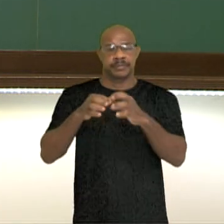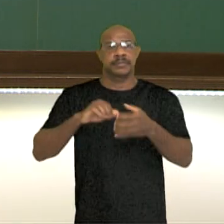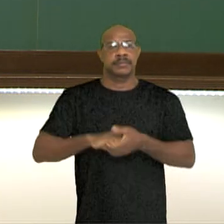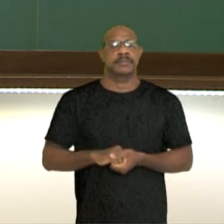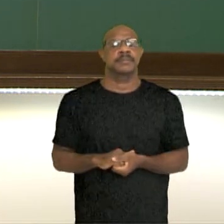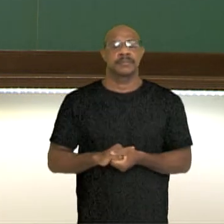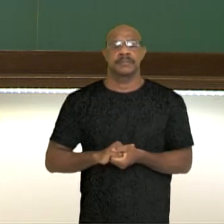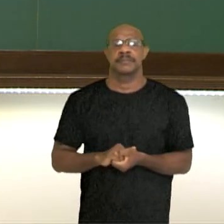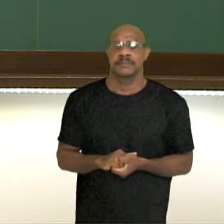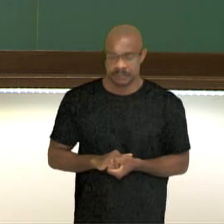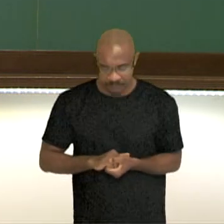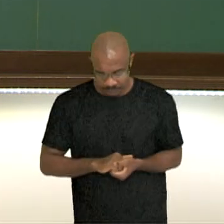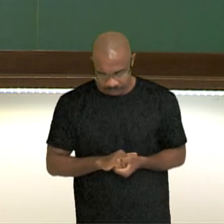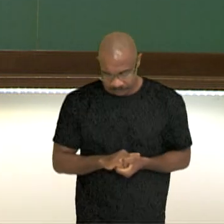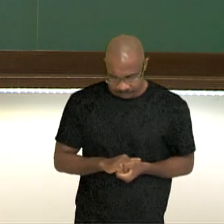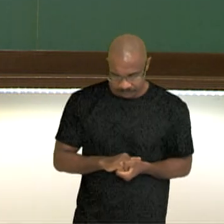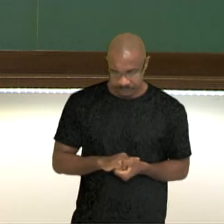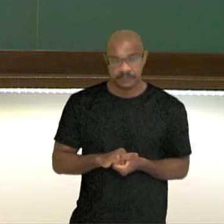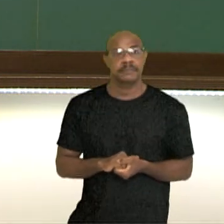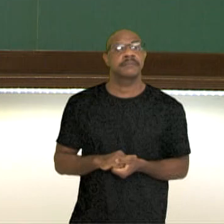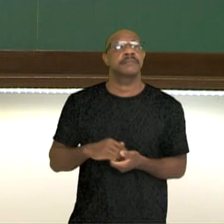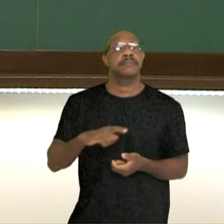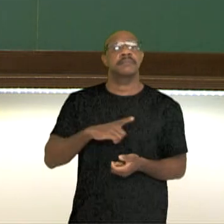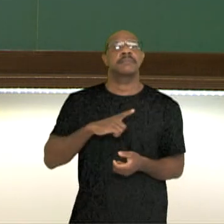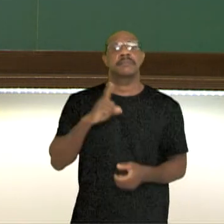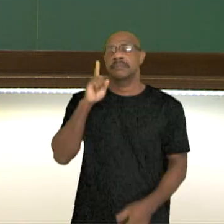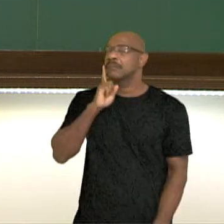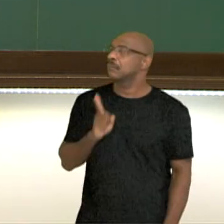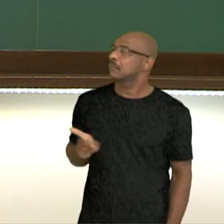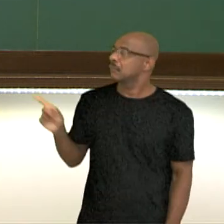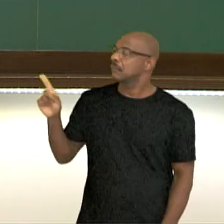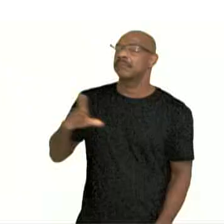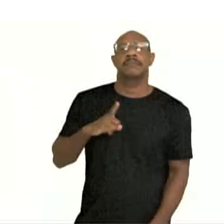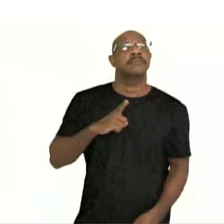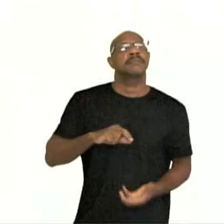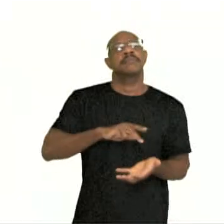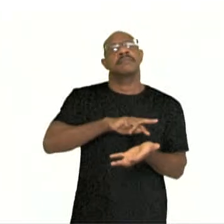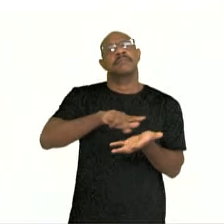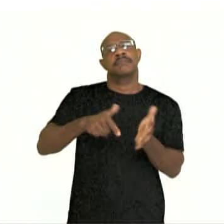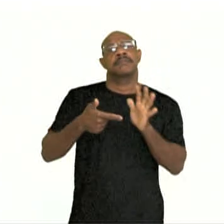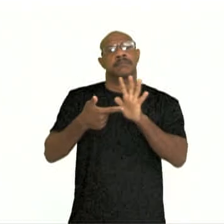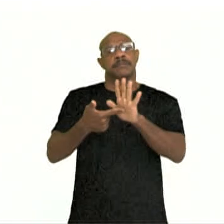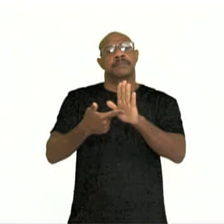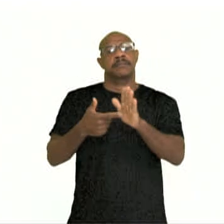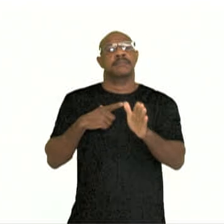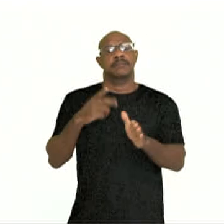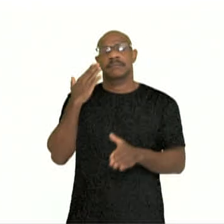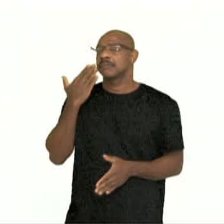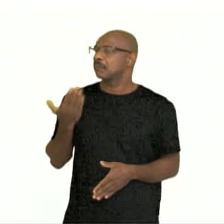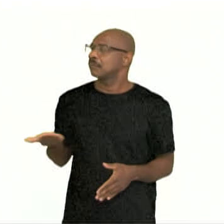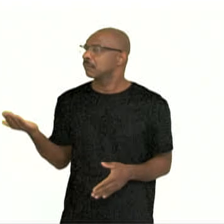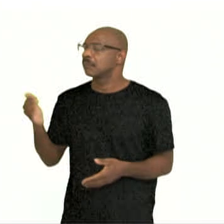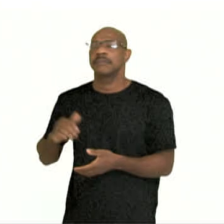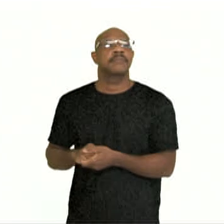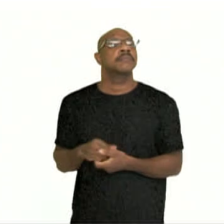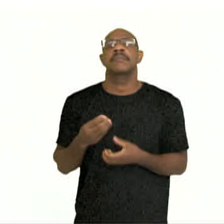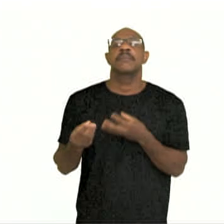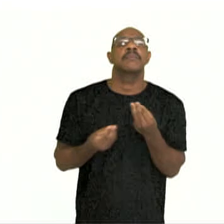covalente ou molecular. Nós temos aqui, então, várias representações. E como professor eu